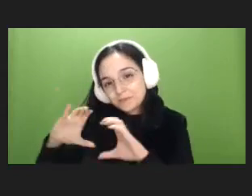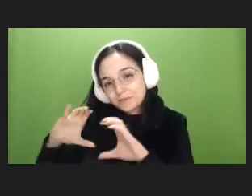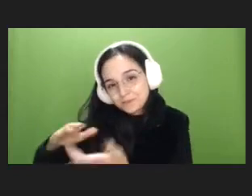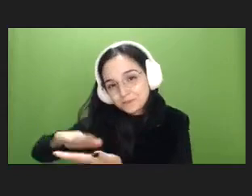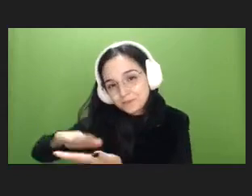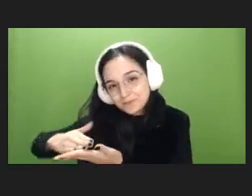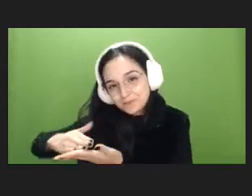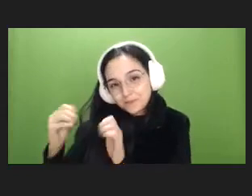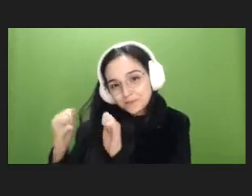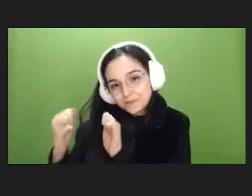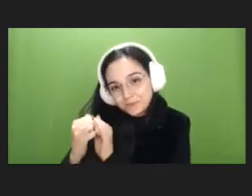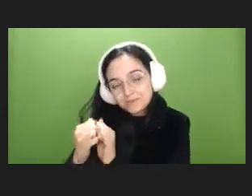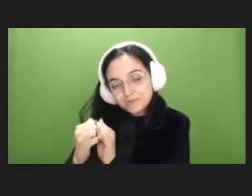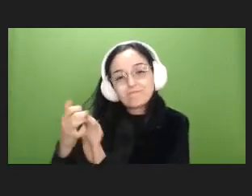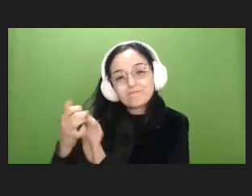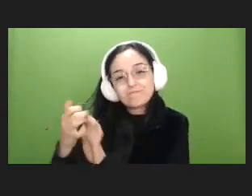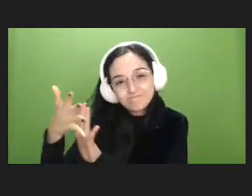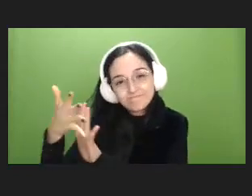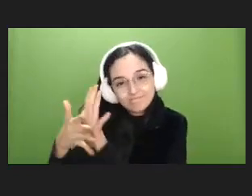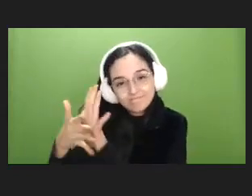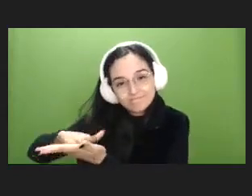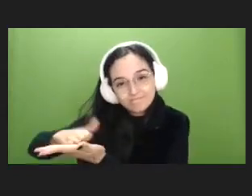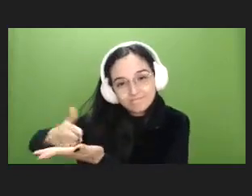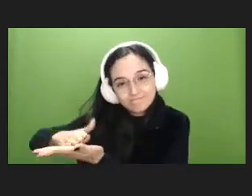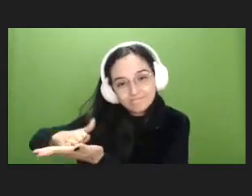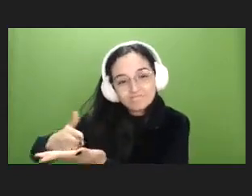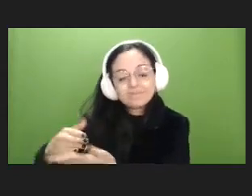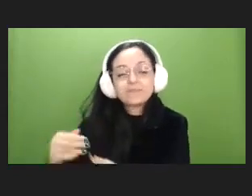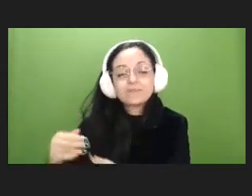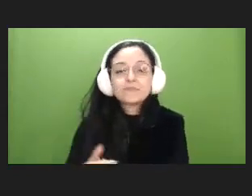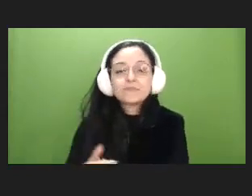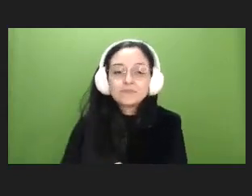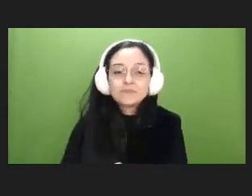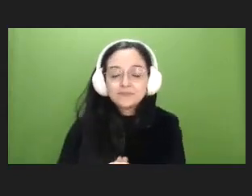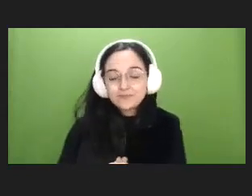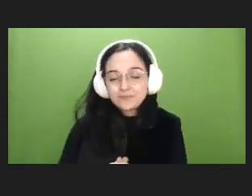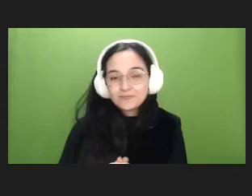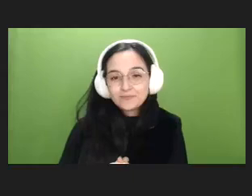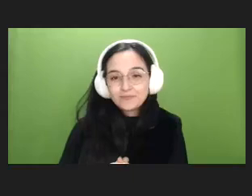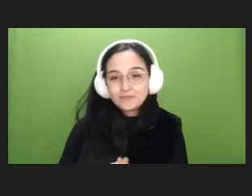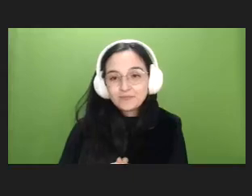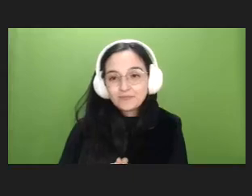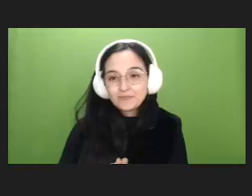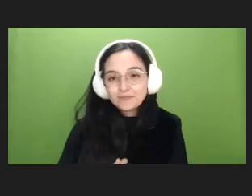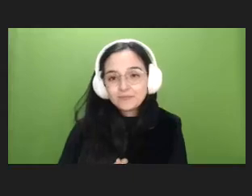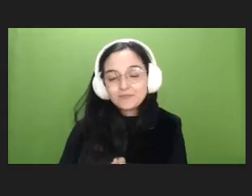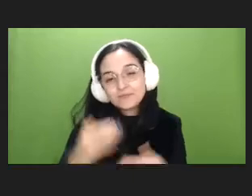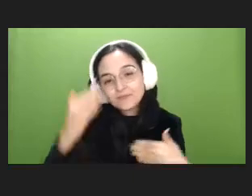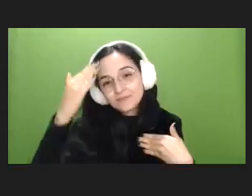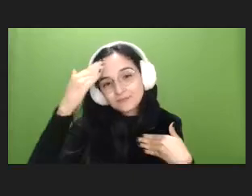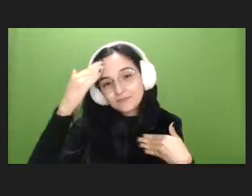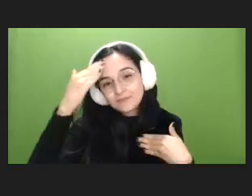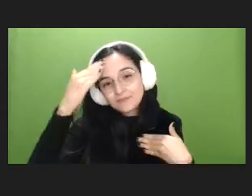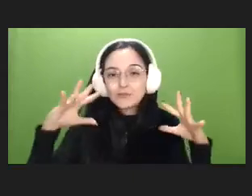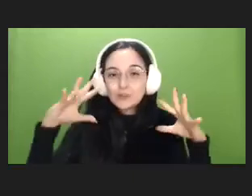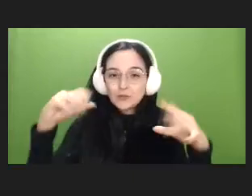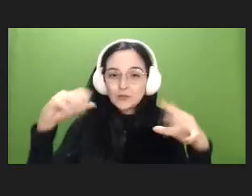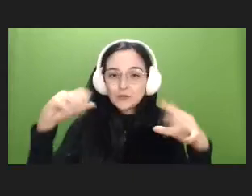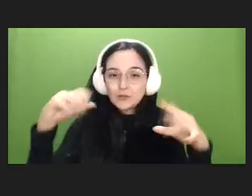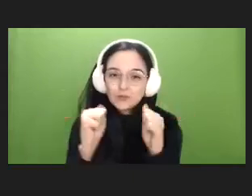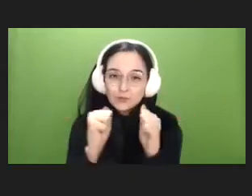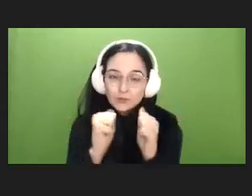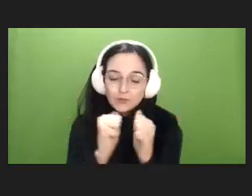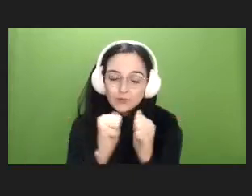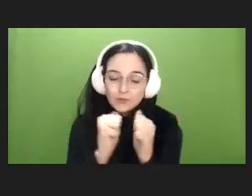conosco fazendo esse trabalho de interpretação. Obrigada aos que estiveram aqui nos assistindo até